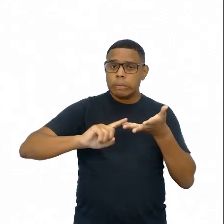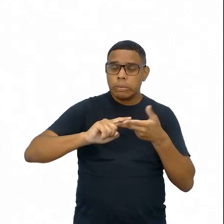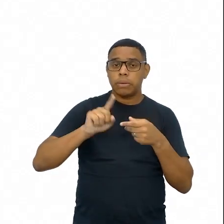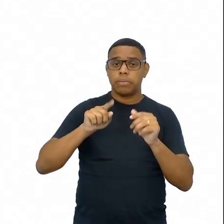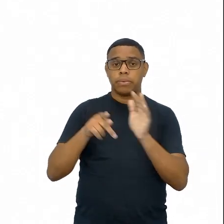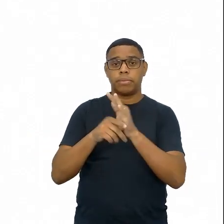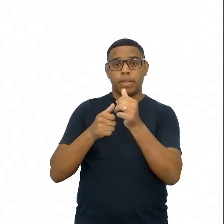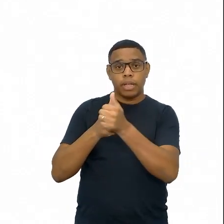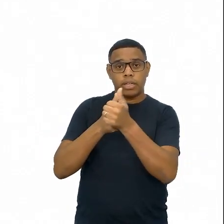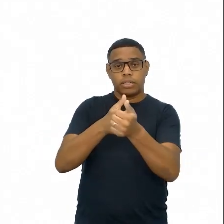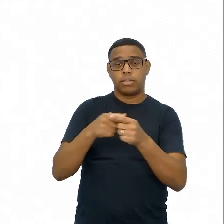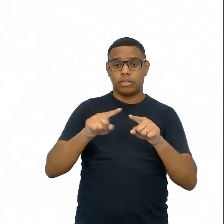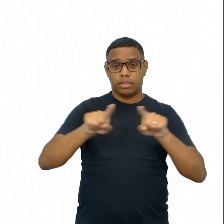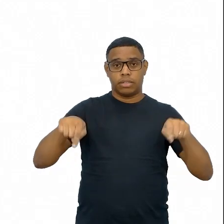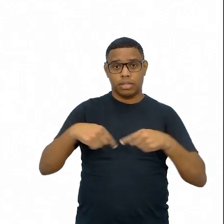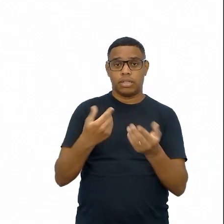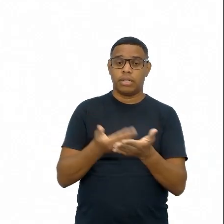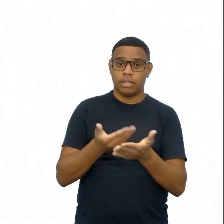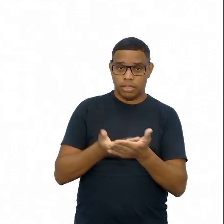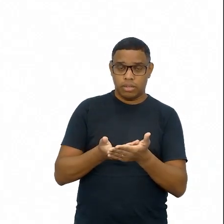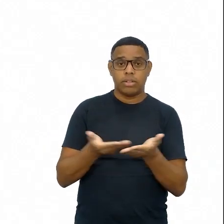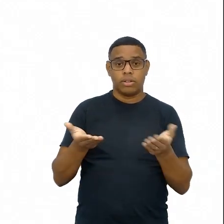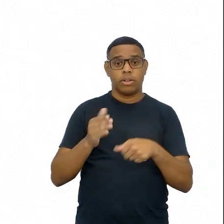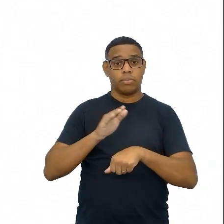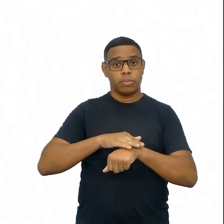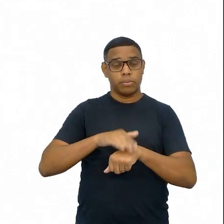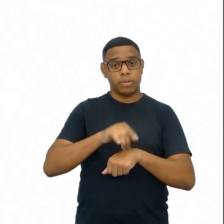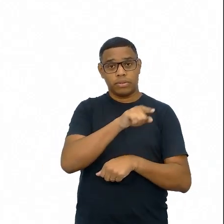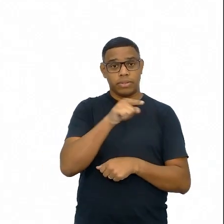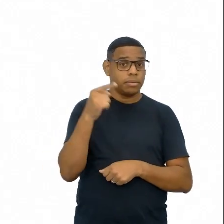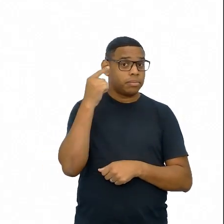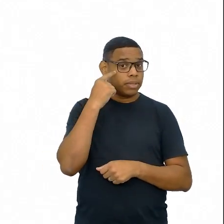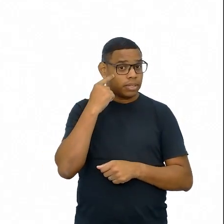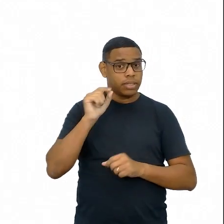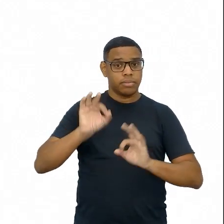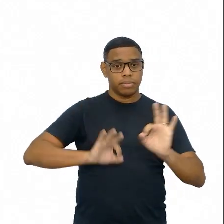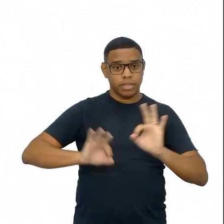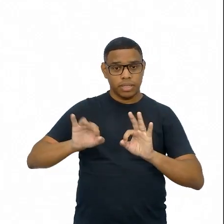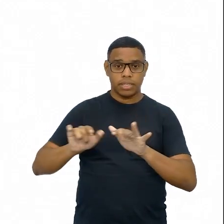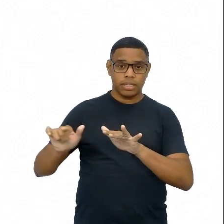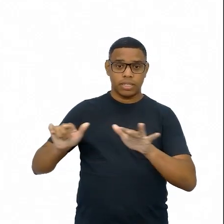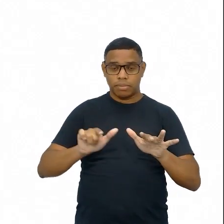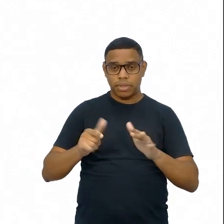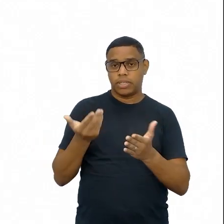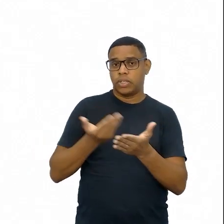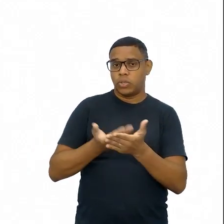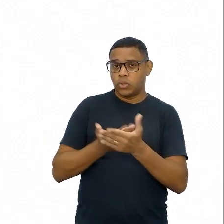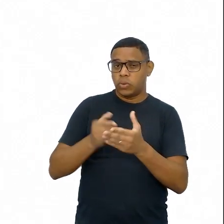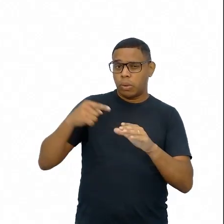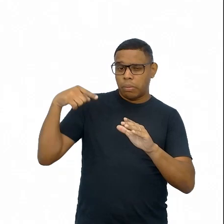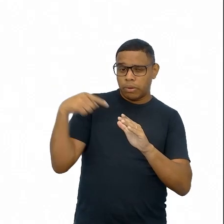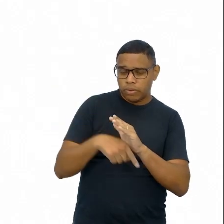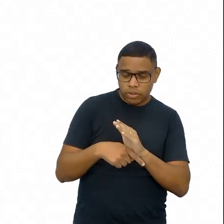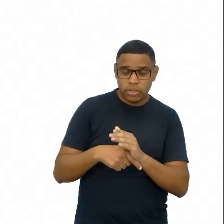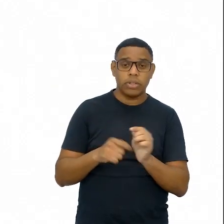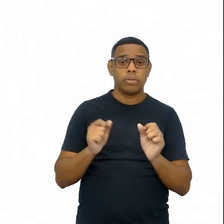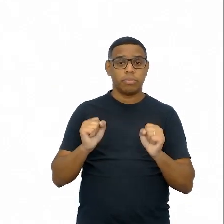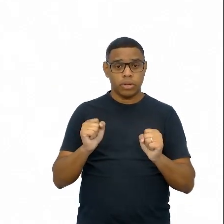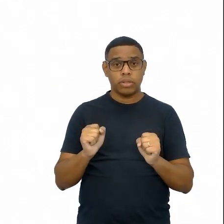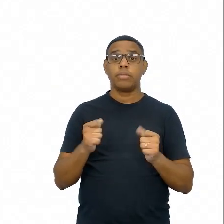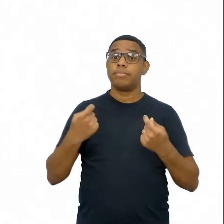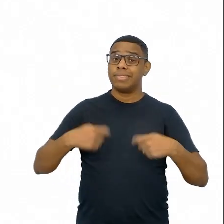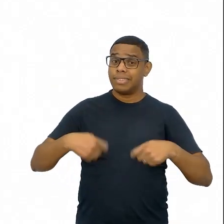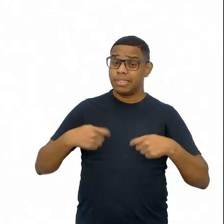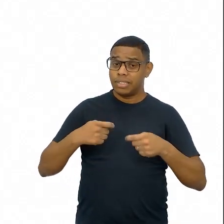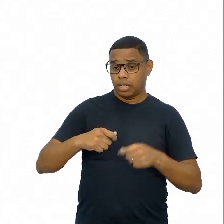acompanhamento da sua turma, que nesse momento de pensar e planejar a semana de estudos intensivos, poderá e